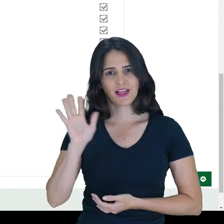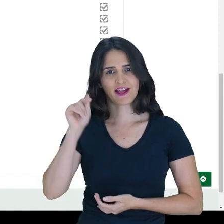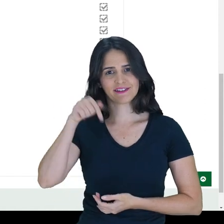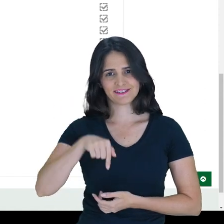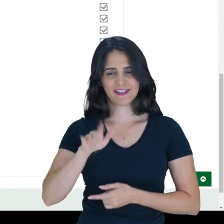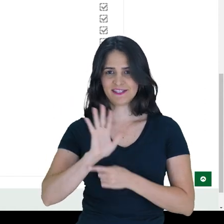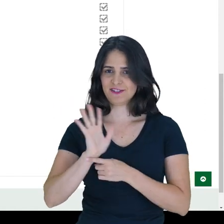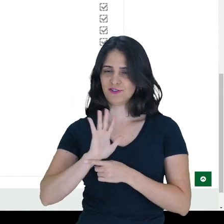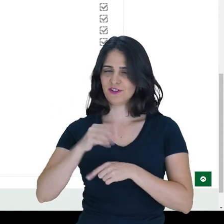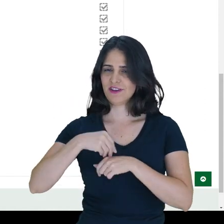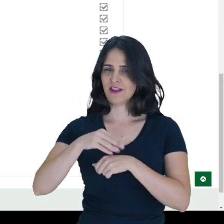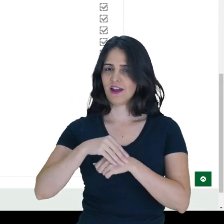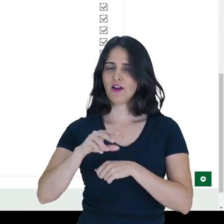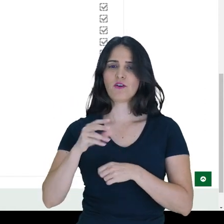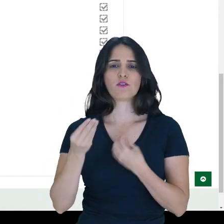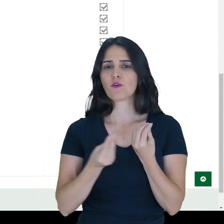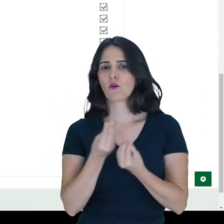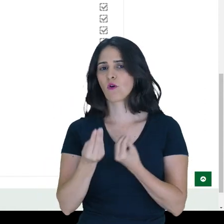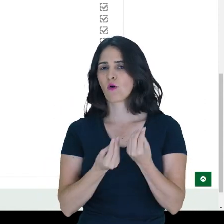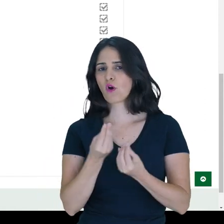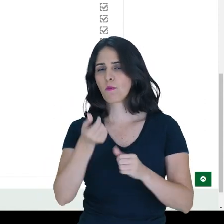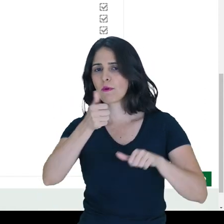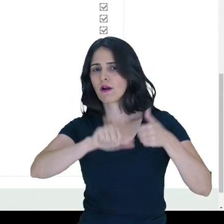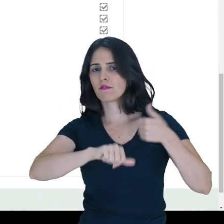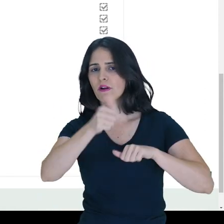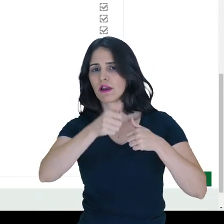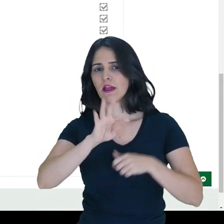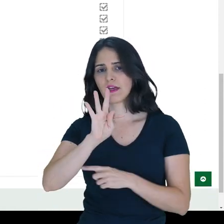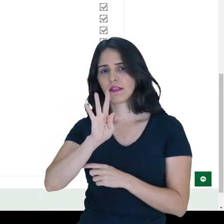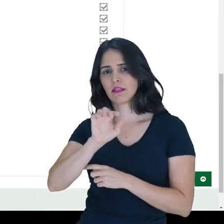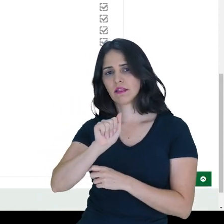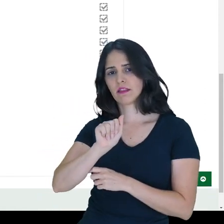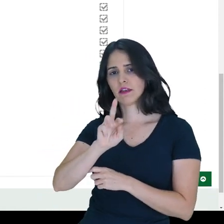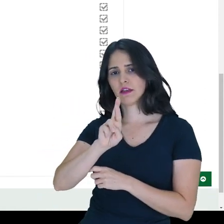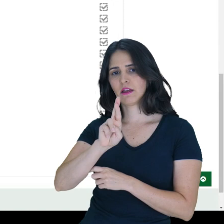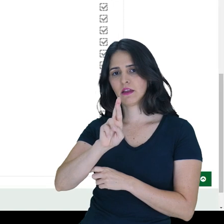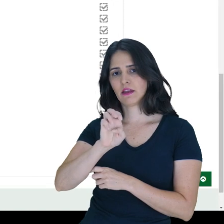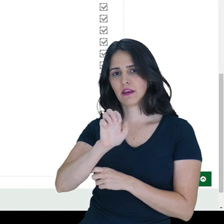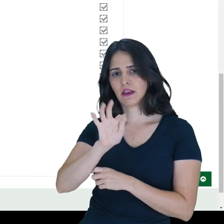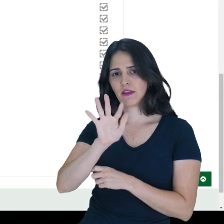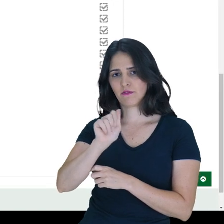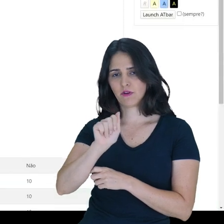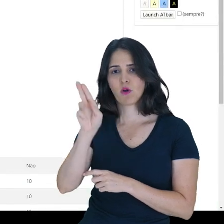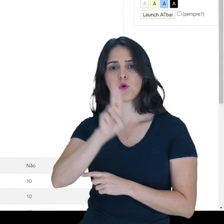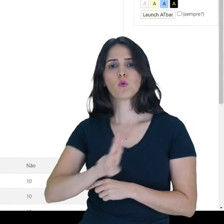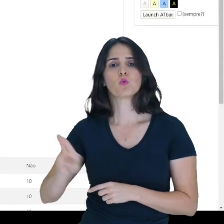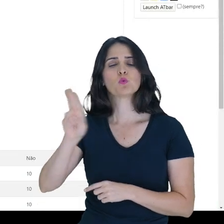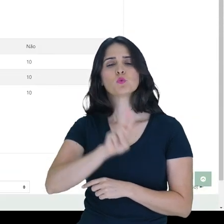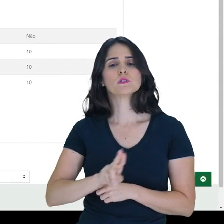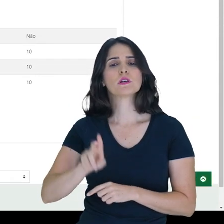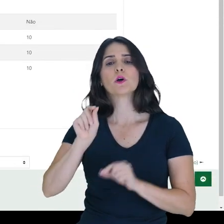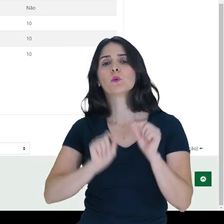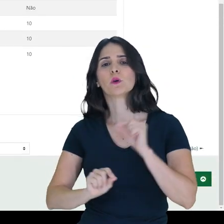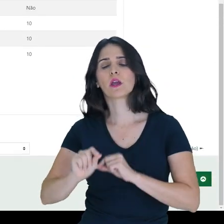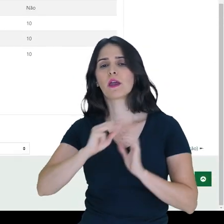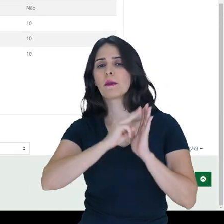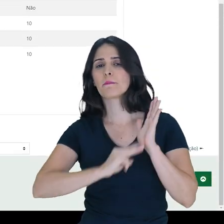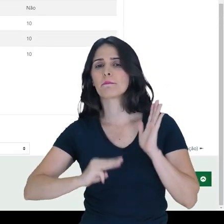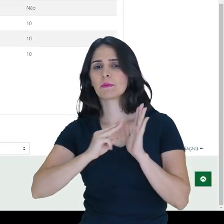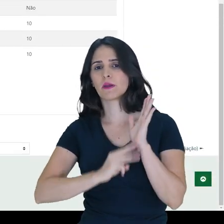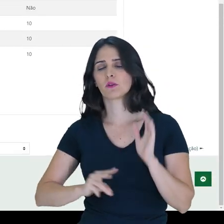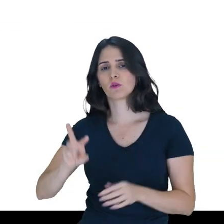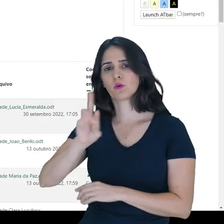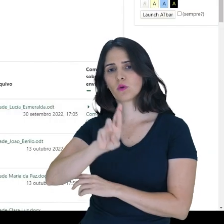Olá Neste vídeo tutorial Vamos aprender a avaliar a tarefa com o método de avaliação por rubrica Então